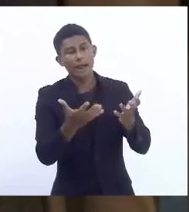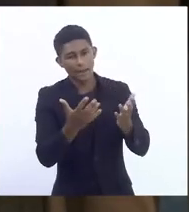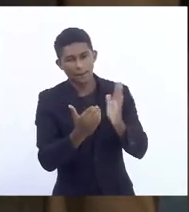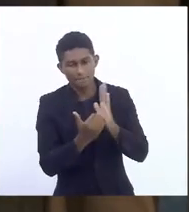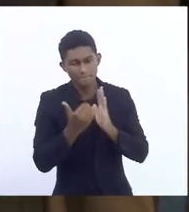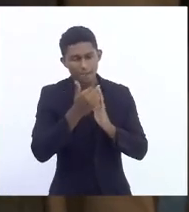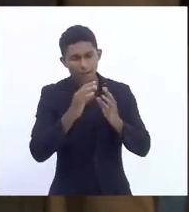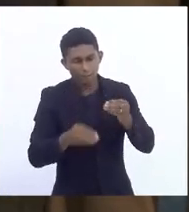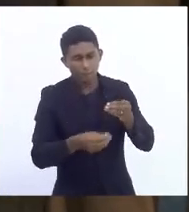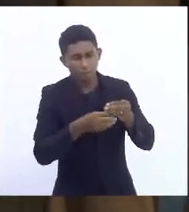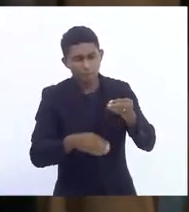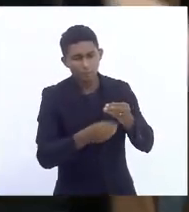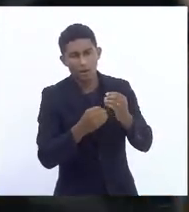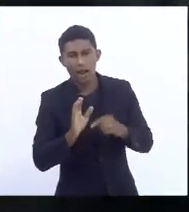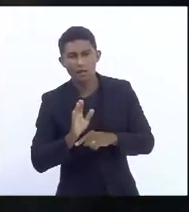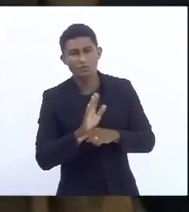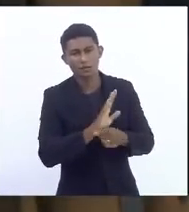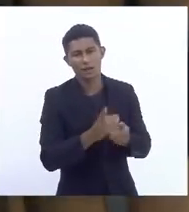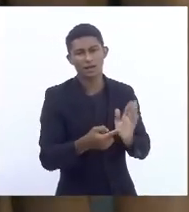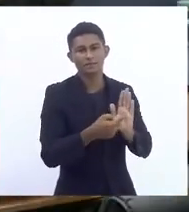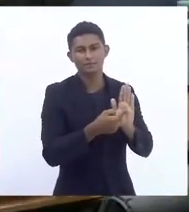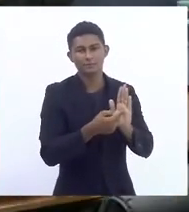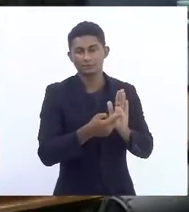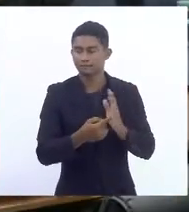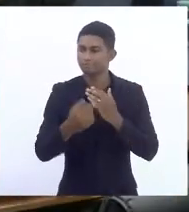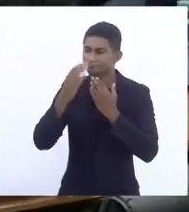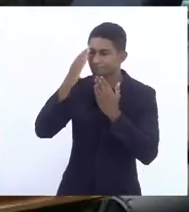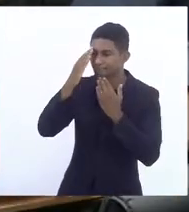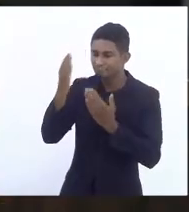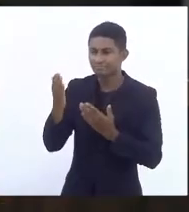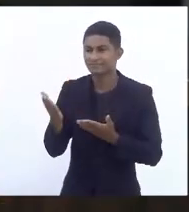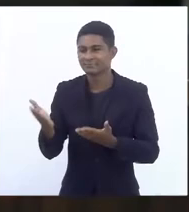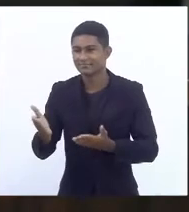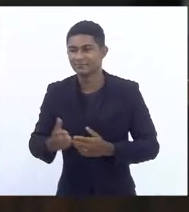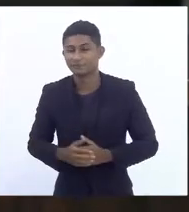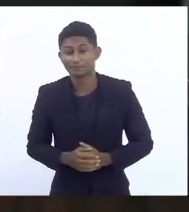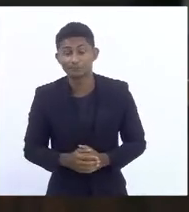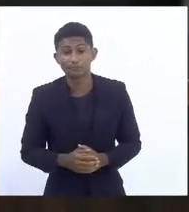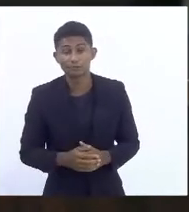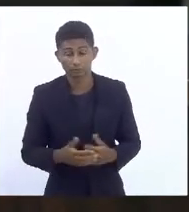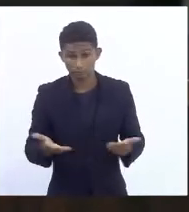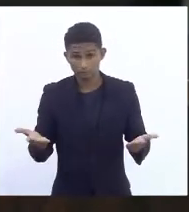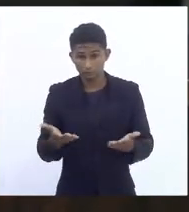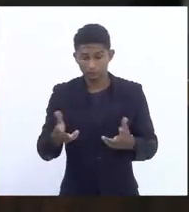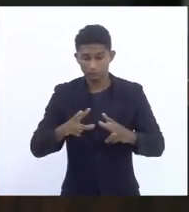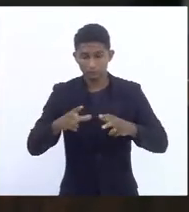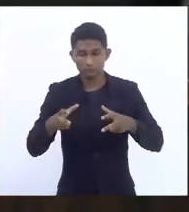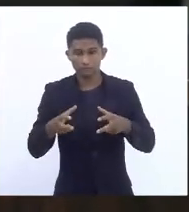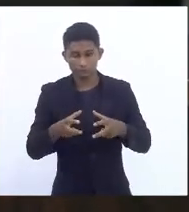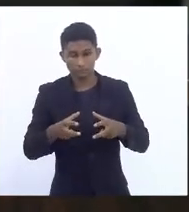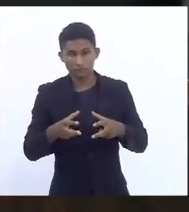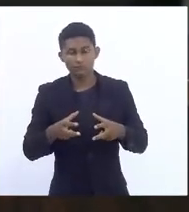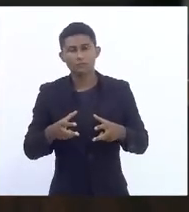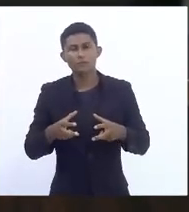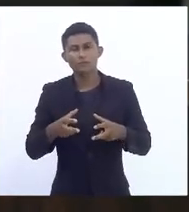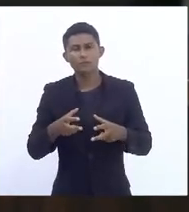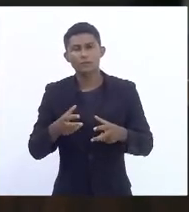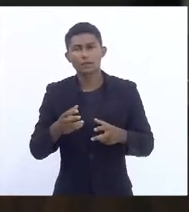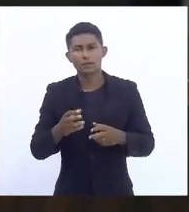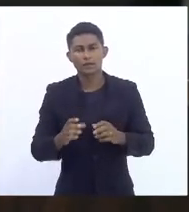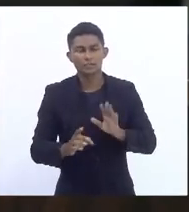o aprimoramento da matéria. Obrigado, deputado Valdec Carneiro. Para emitir parecer pela defesa dos direitos humanos e